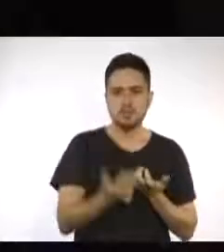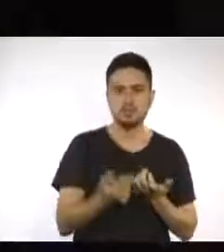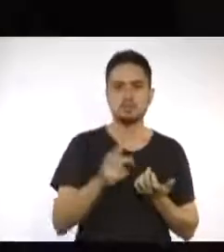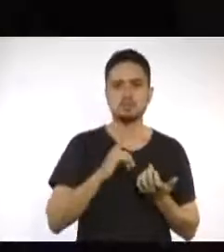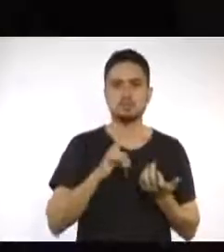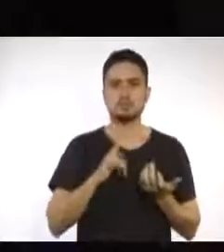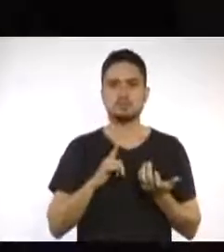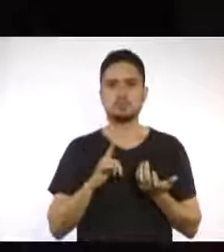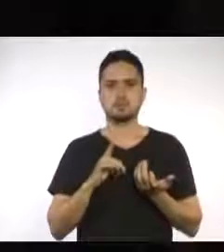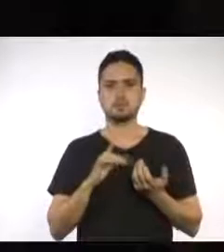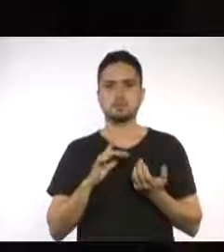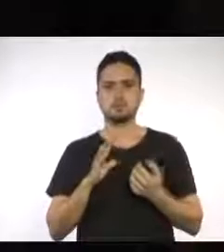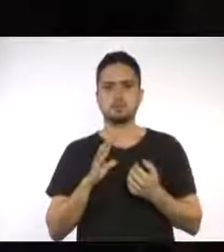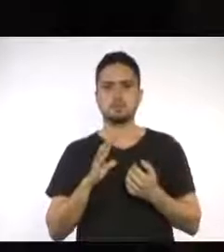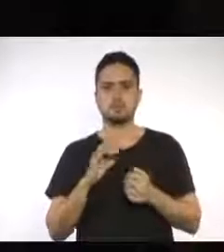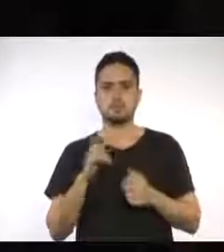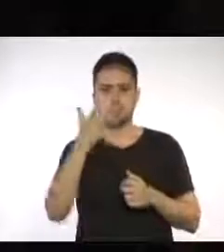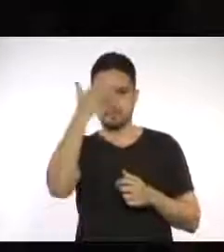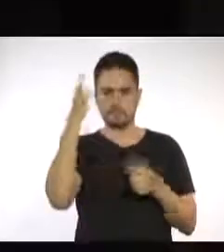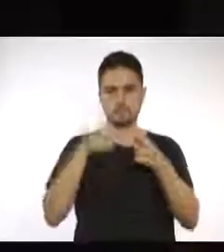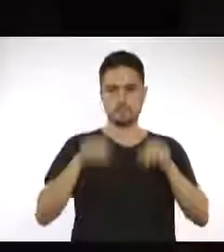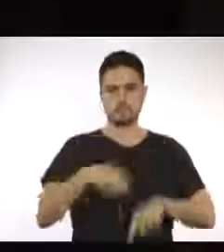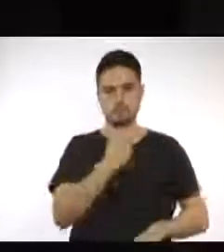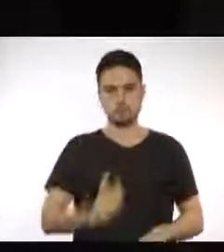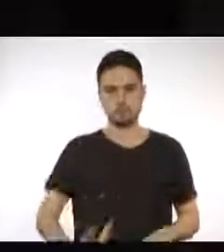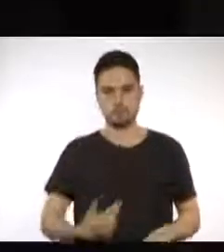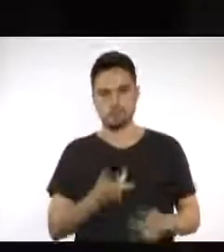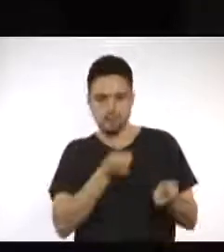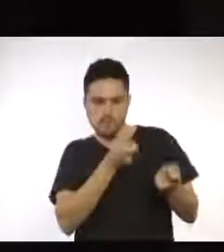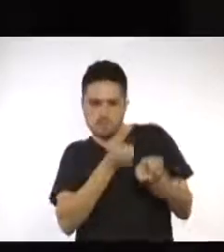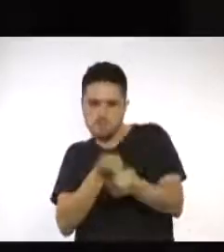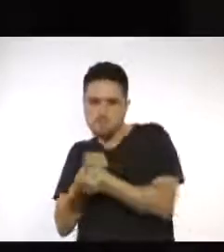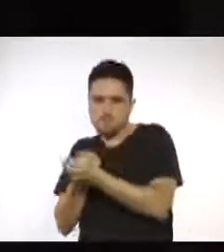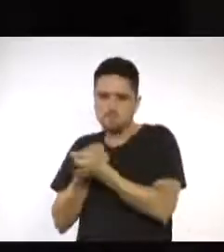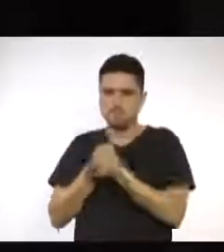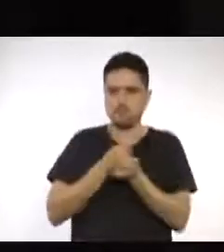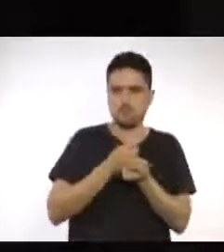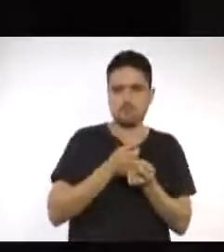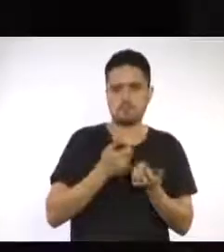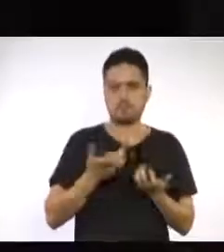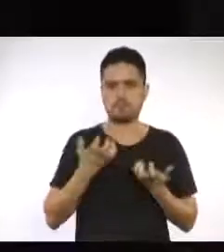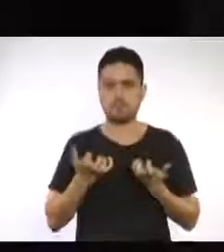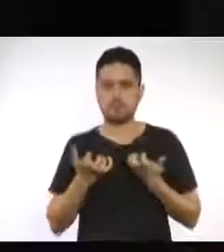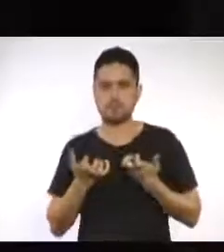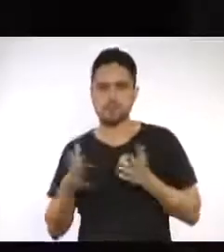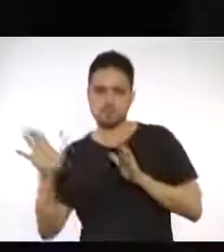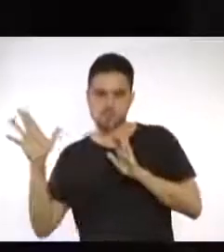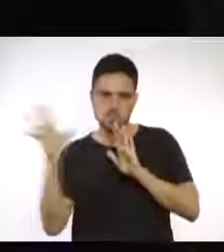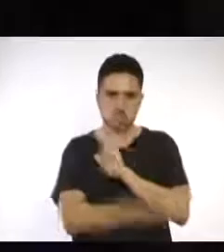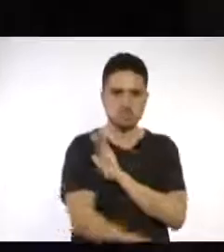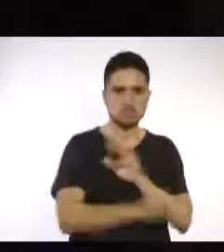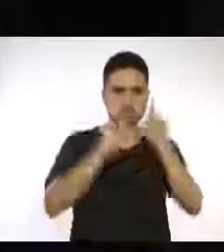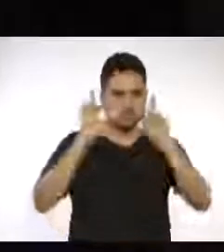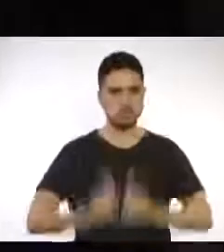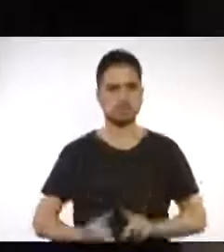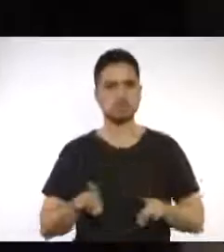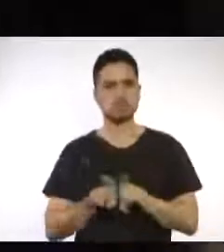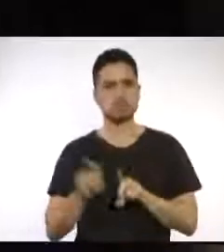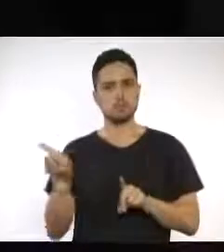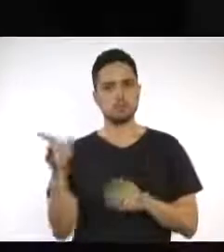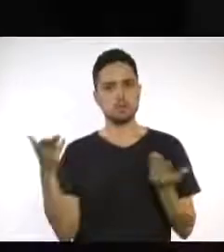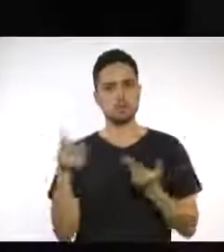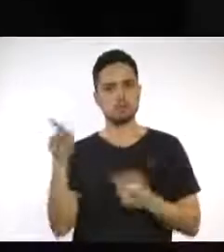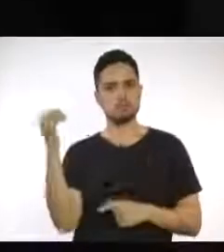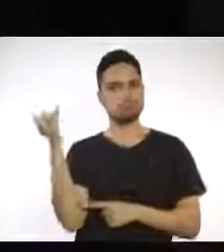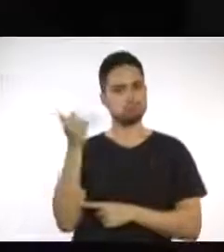desconsiderar e caçar os servidores públicos, e a fala de hoje retrata muito bem aquilo que ele pensa ou